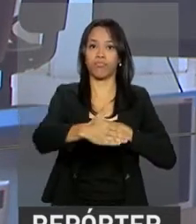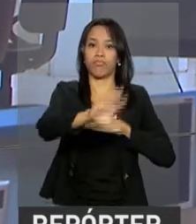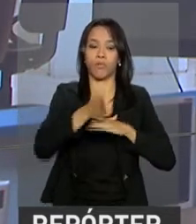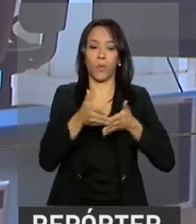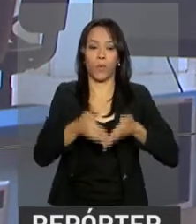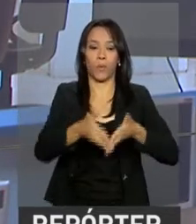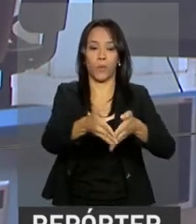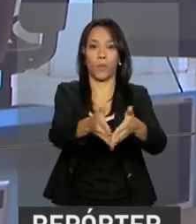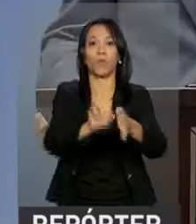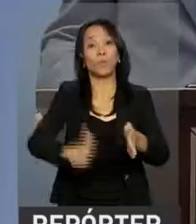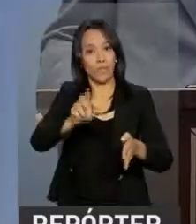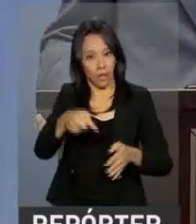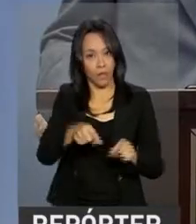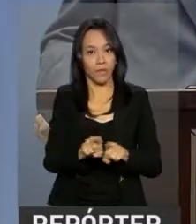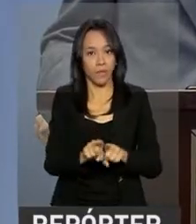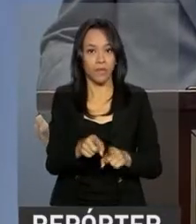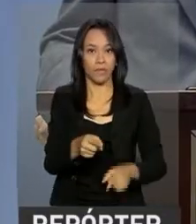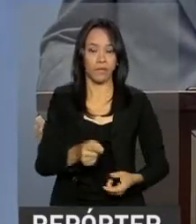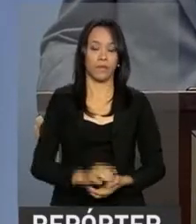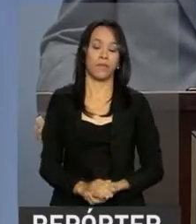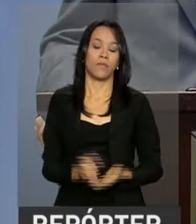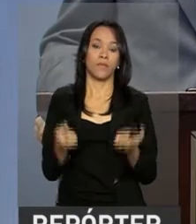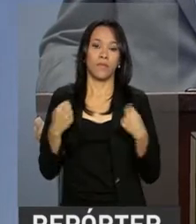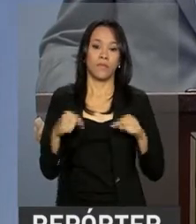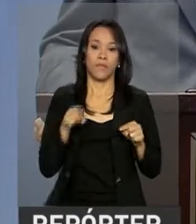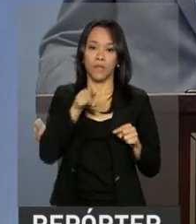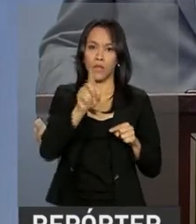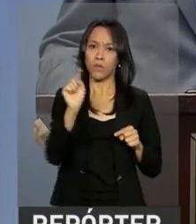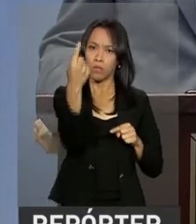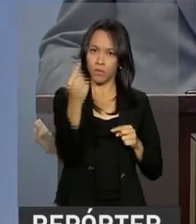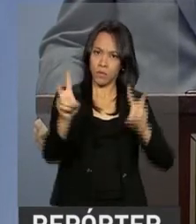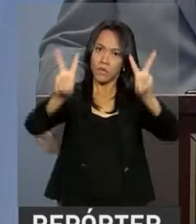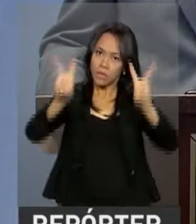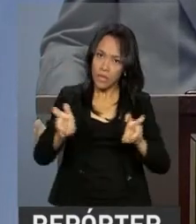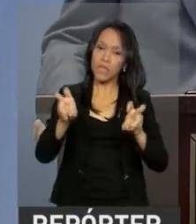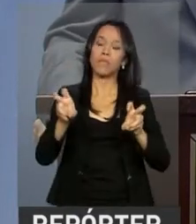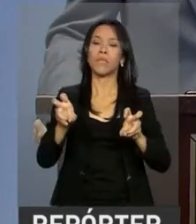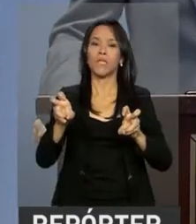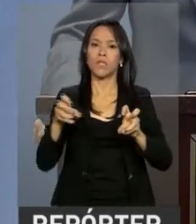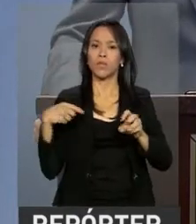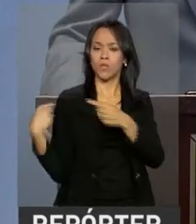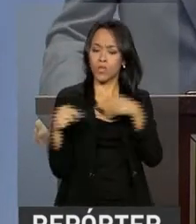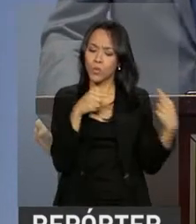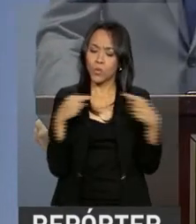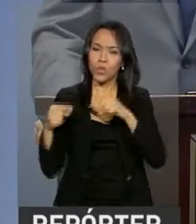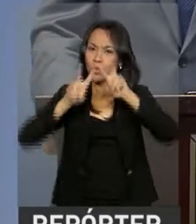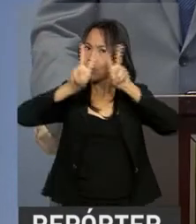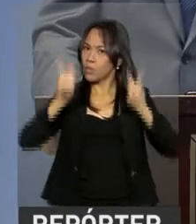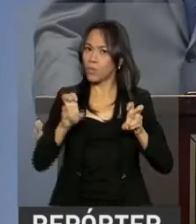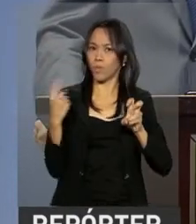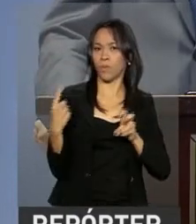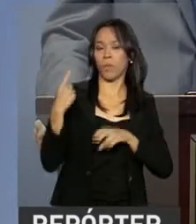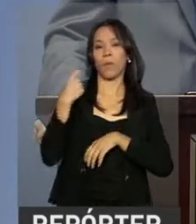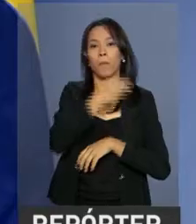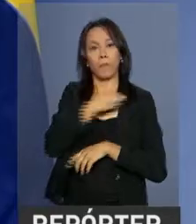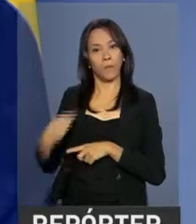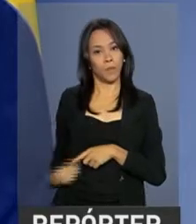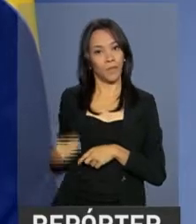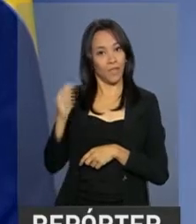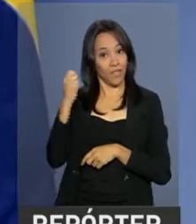mercosul um dos temas discutidos entre os ministros das relações exteriores do brasil e da argentina